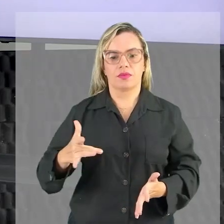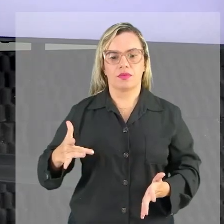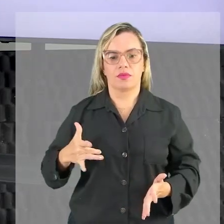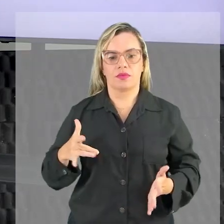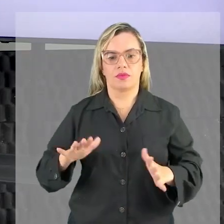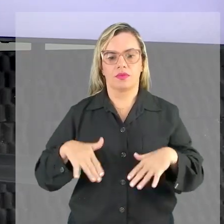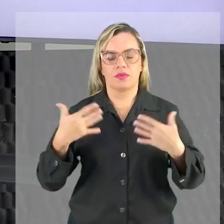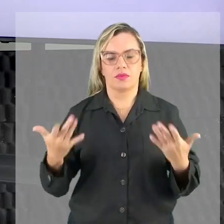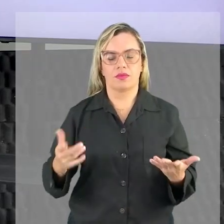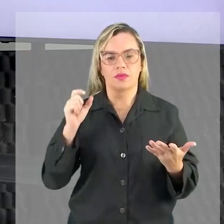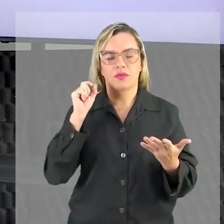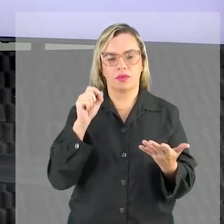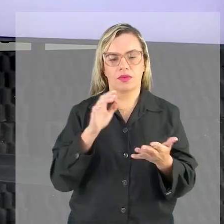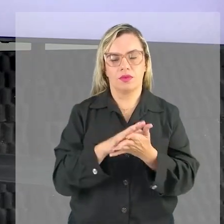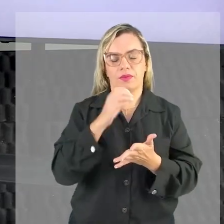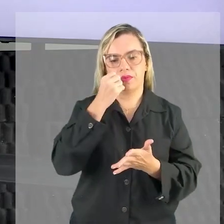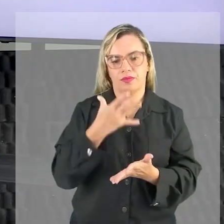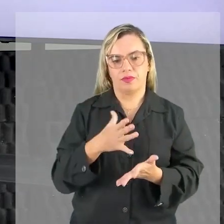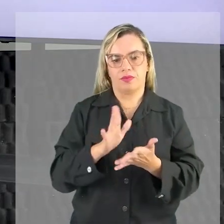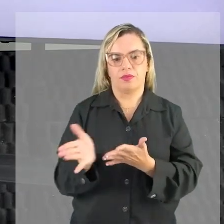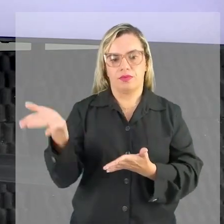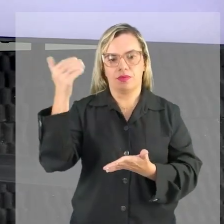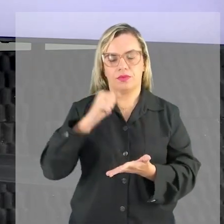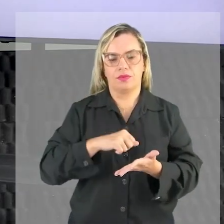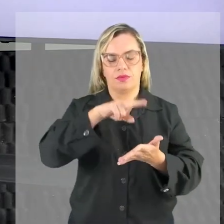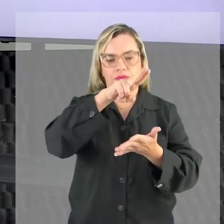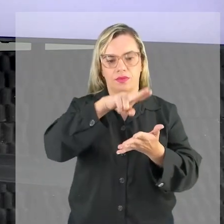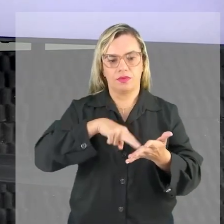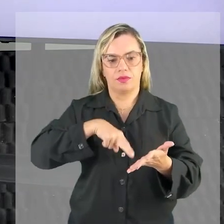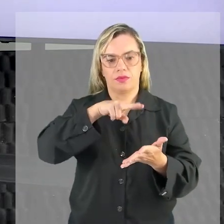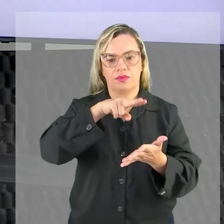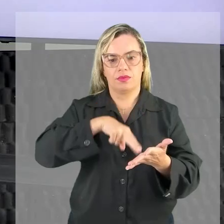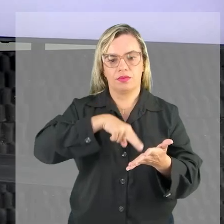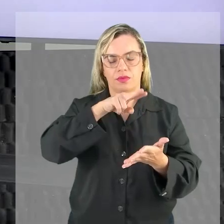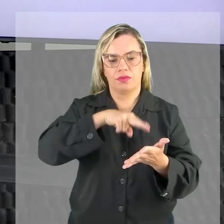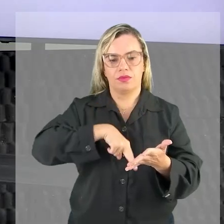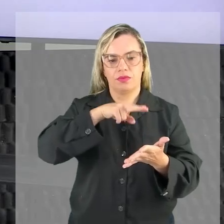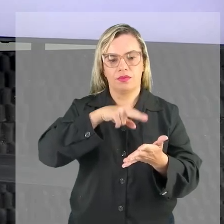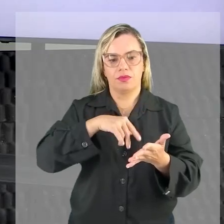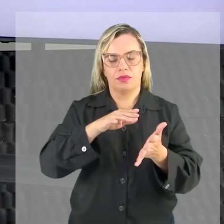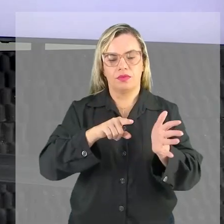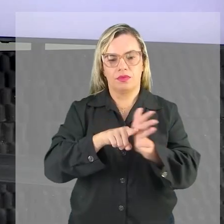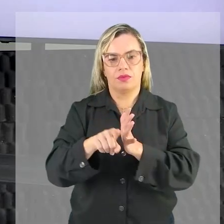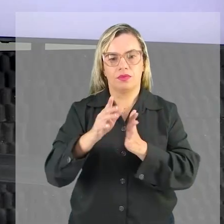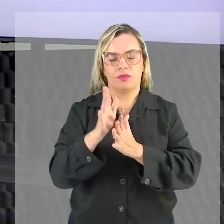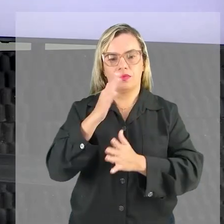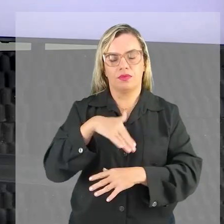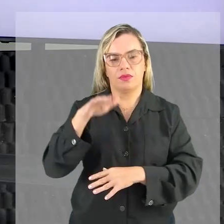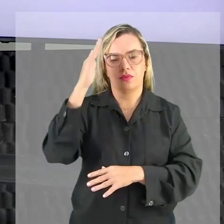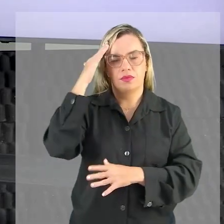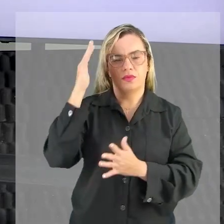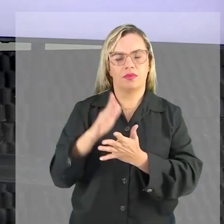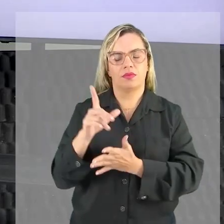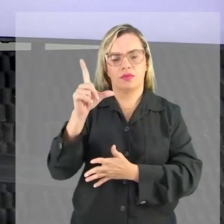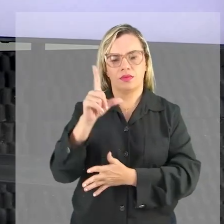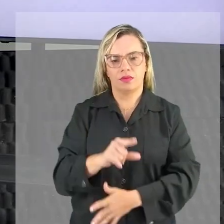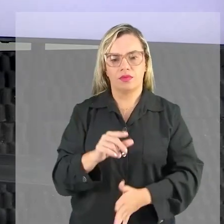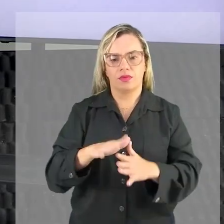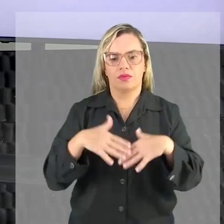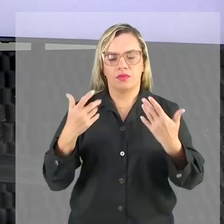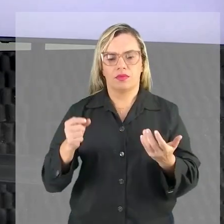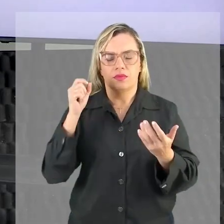saúde, tá bom? Então vamos lá para a leitura da questão para a gente entender um pouco